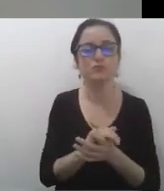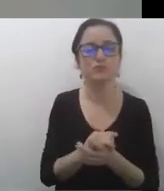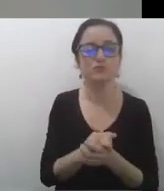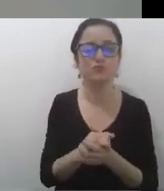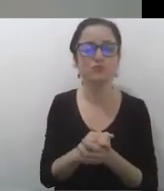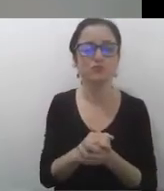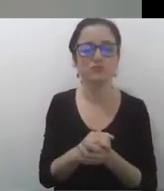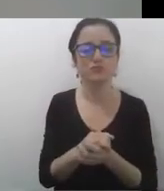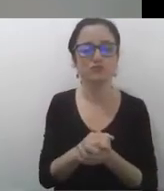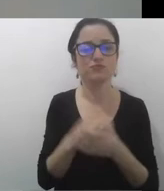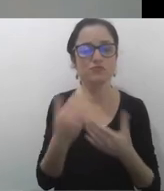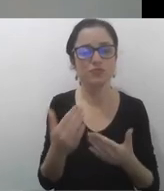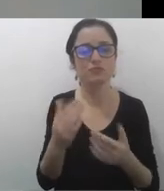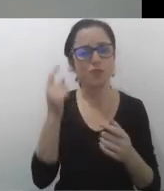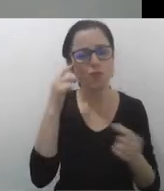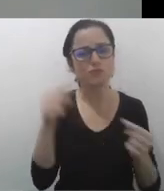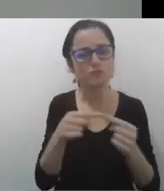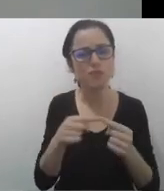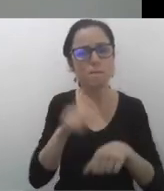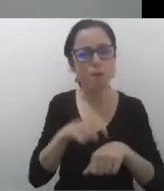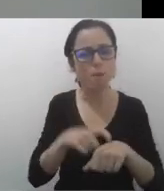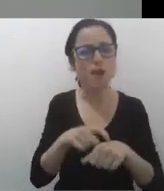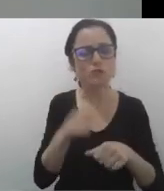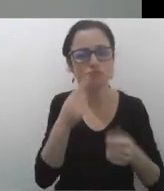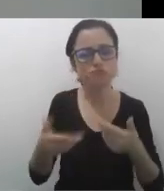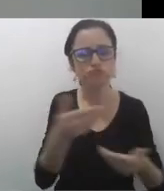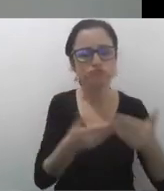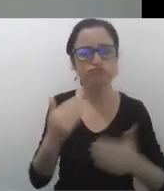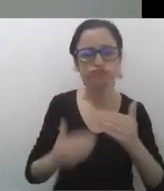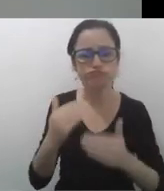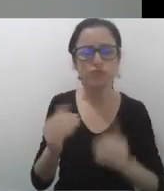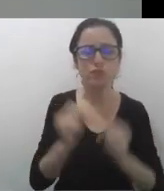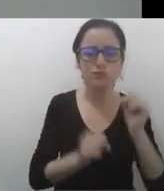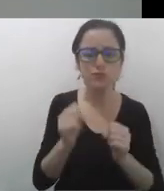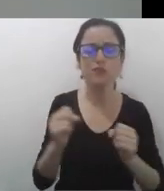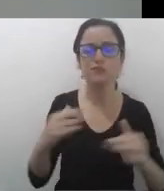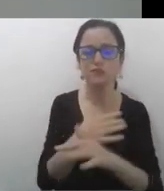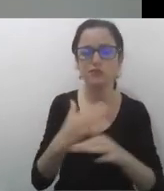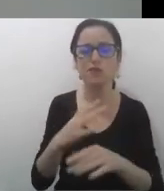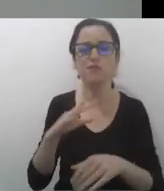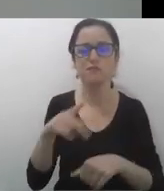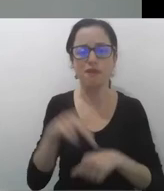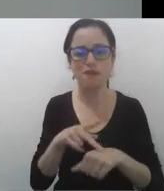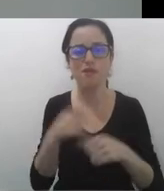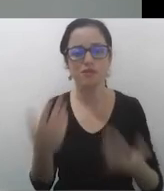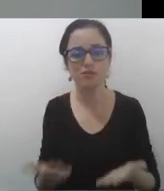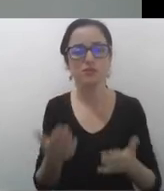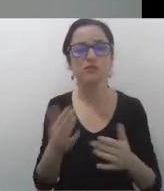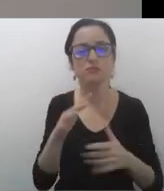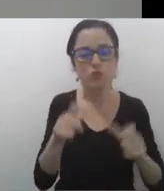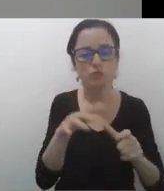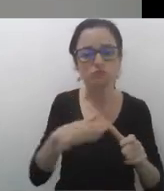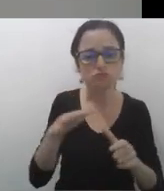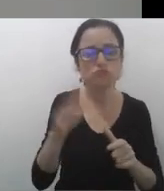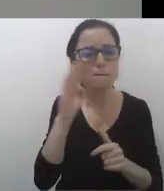nessas iniciativas projetuais, né, coincidem com o momento em que há rodada de desenvolvimento industrial e urbano no país.